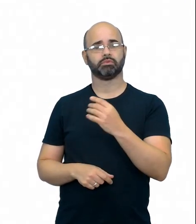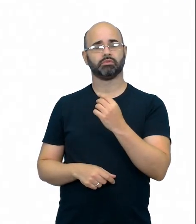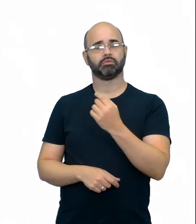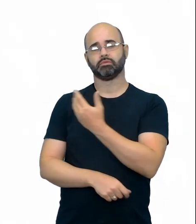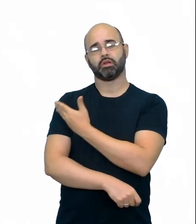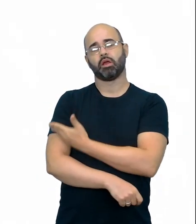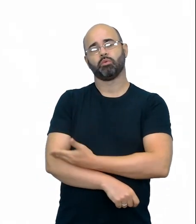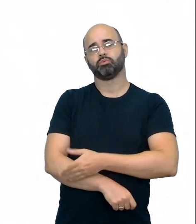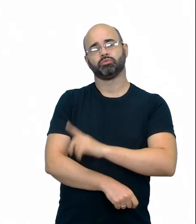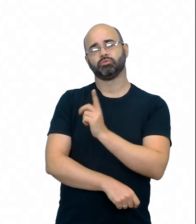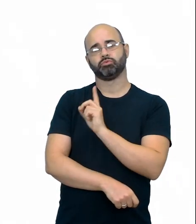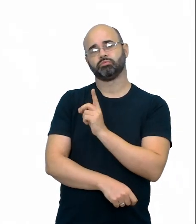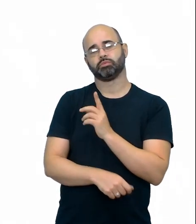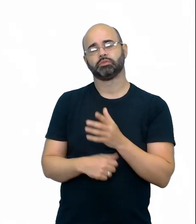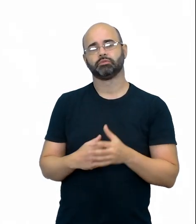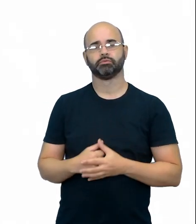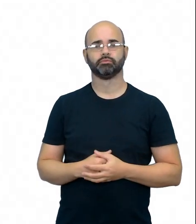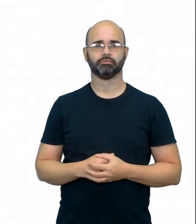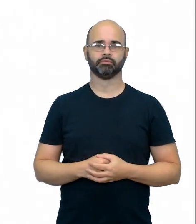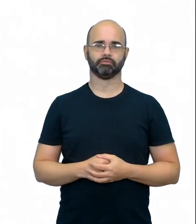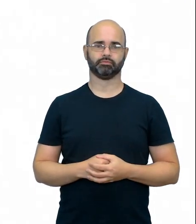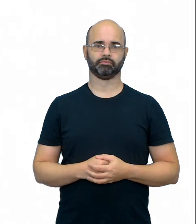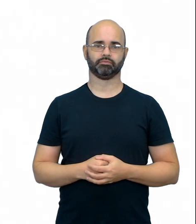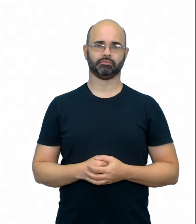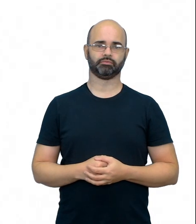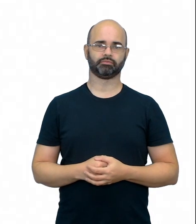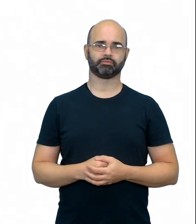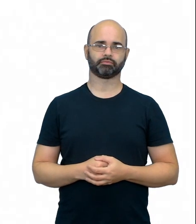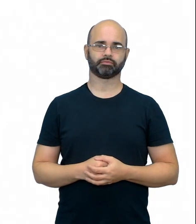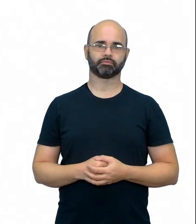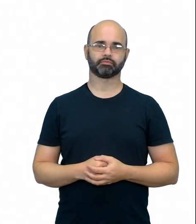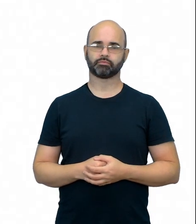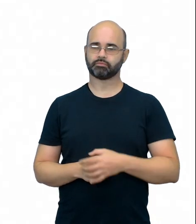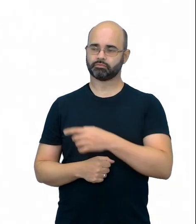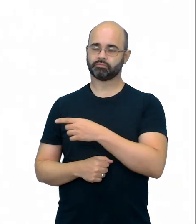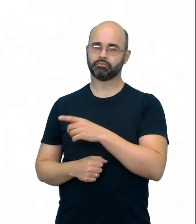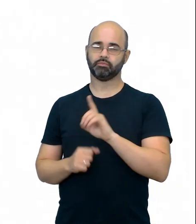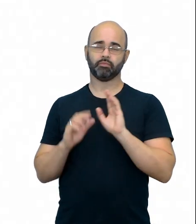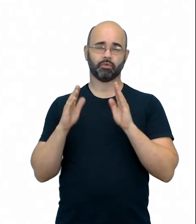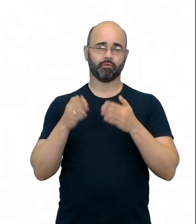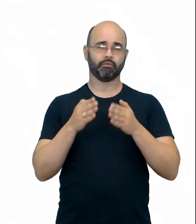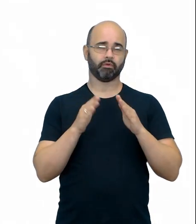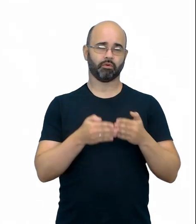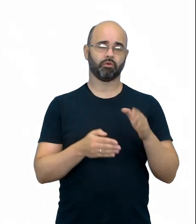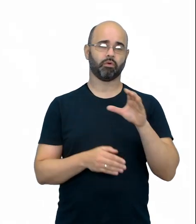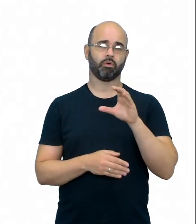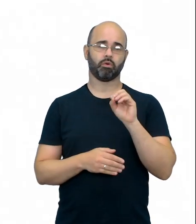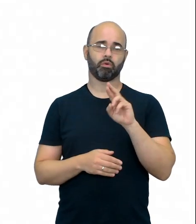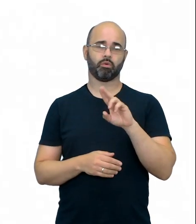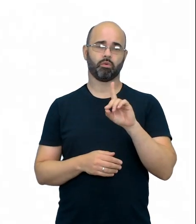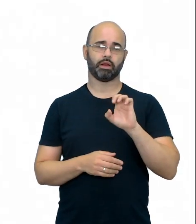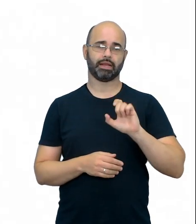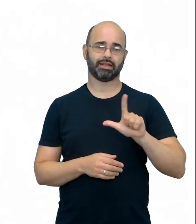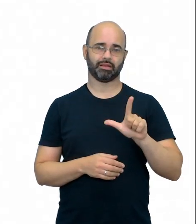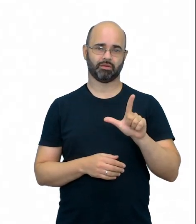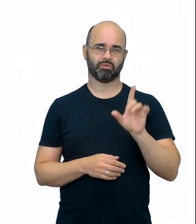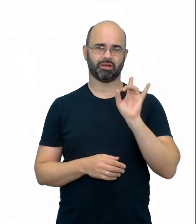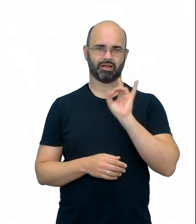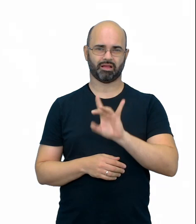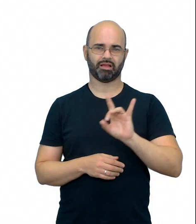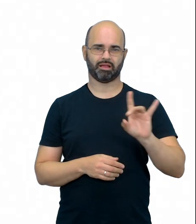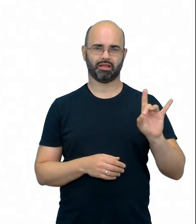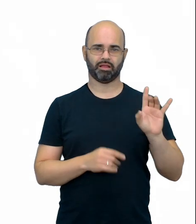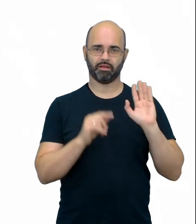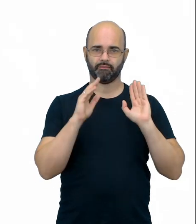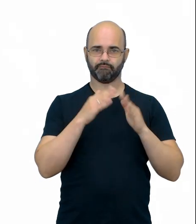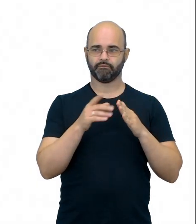tá? E aqui vocês vão dar esse foco aí em cada aspecto do cordel com eles. Tudo bem?